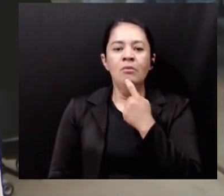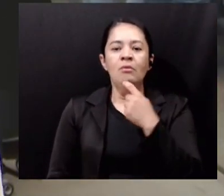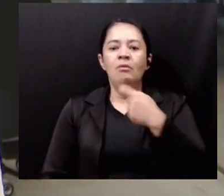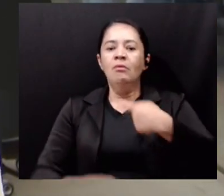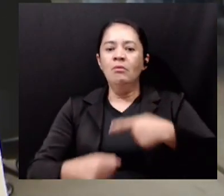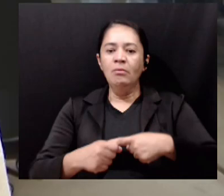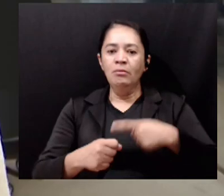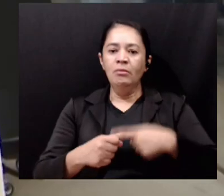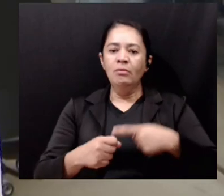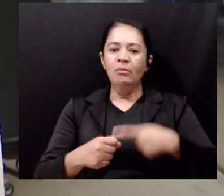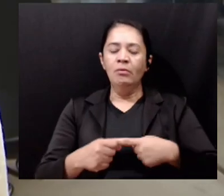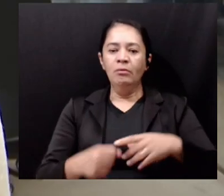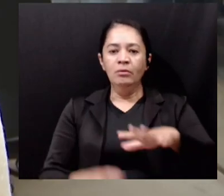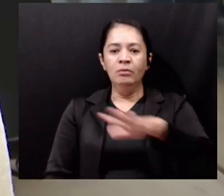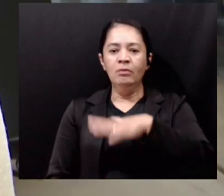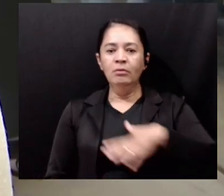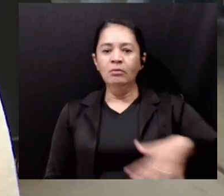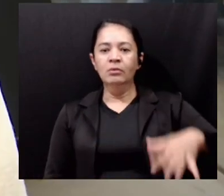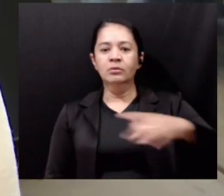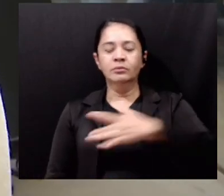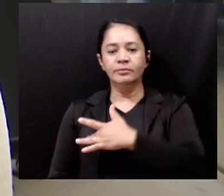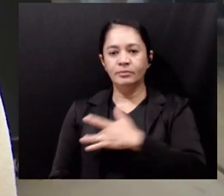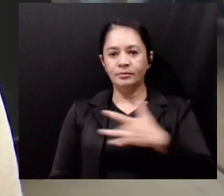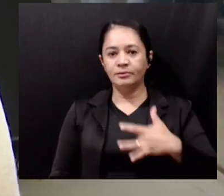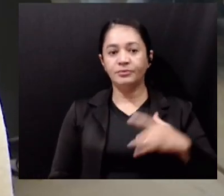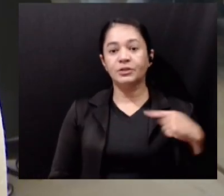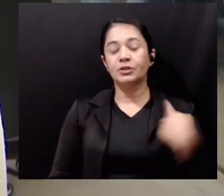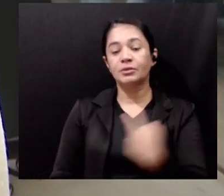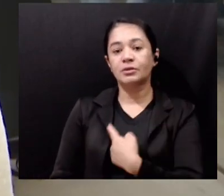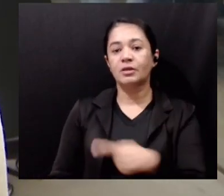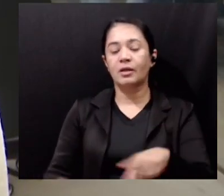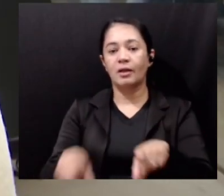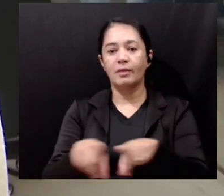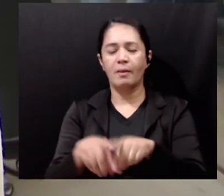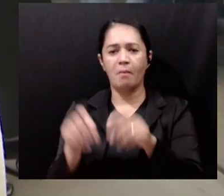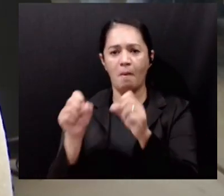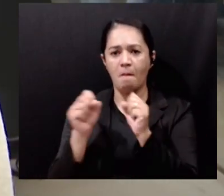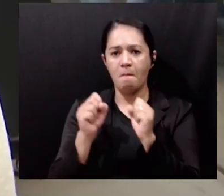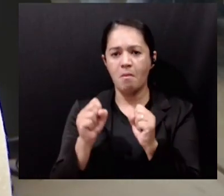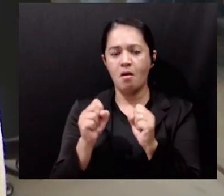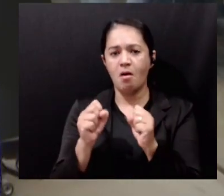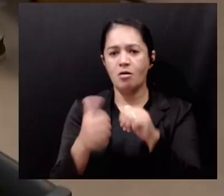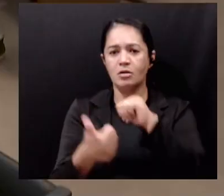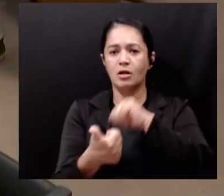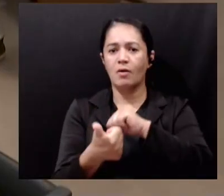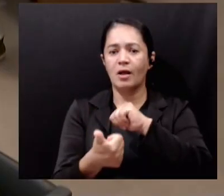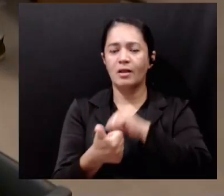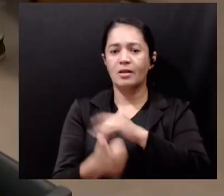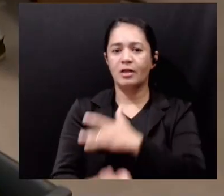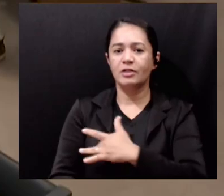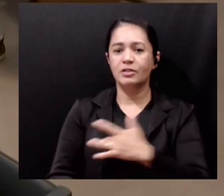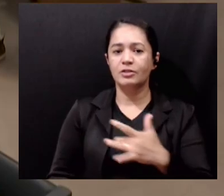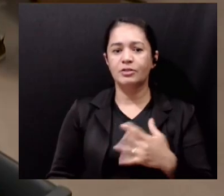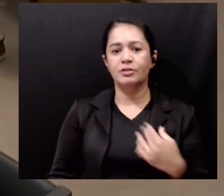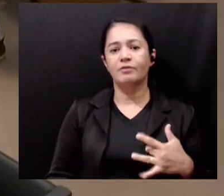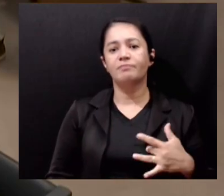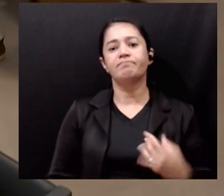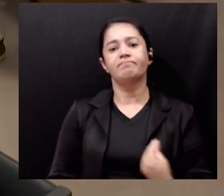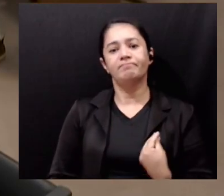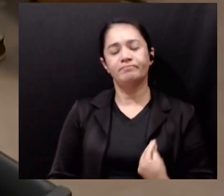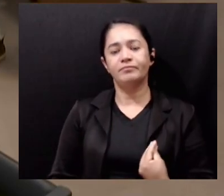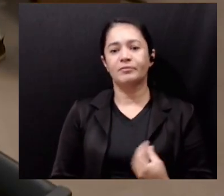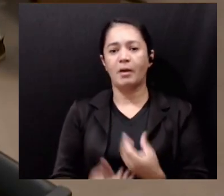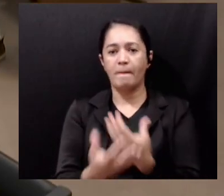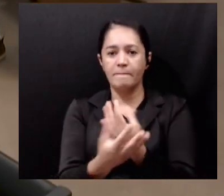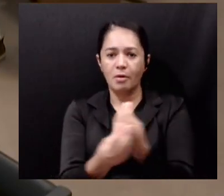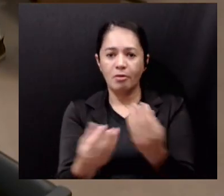da saúde e que a gente também pode, sem dúvida nenhuma, trazer qualidade de vida para muitas pessoas. Para ganhar espaço na